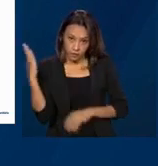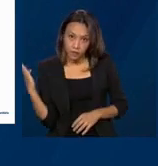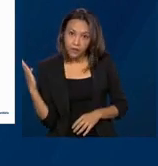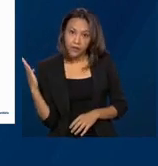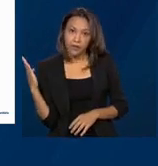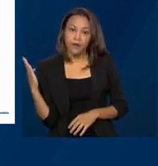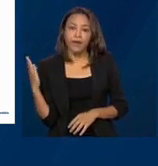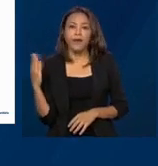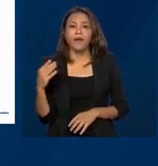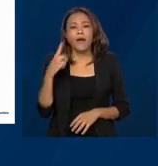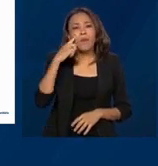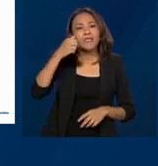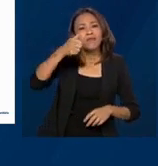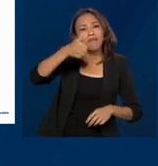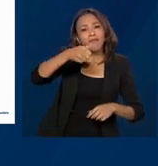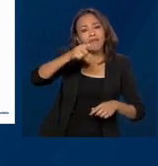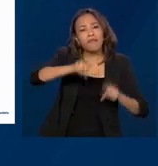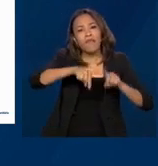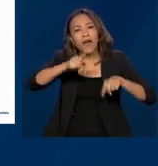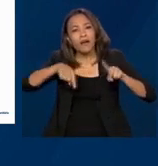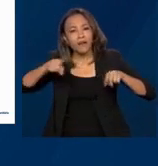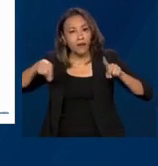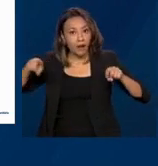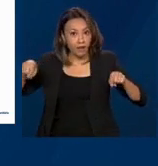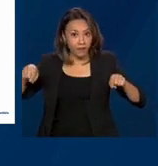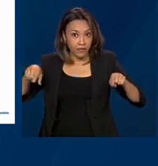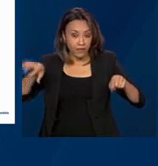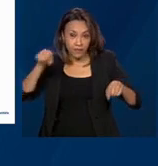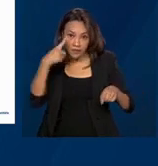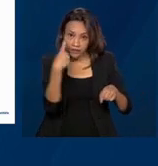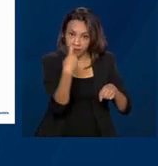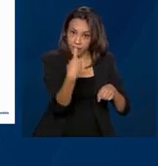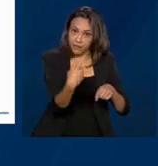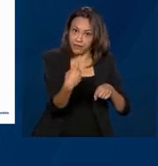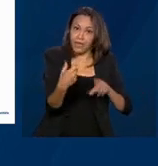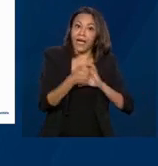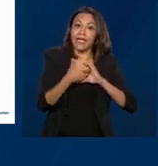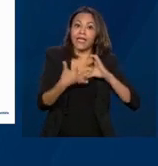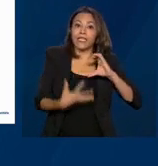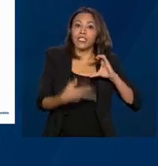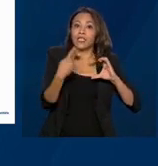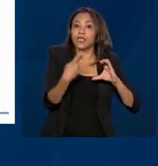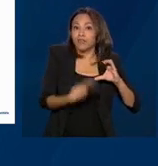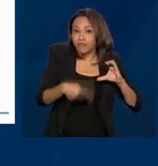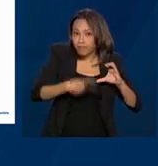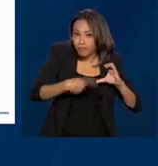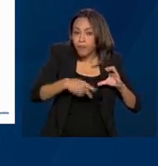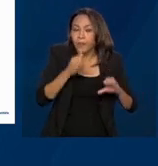covariáveis de interesse que são características nossas. Por exemplo, a sua idade,